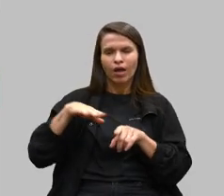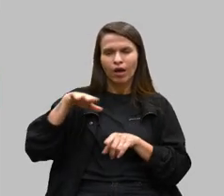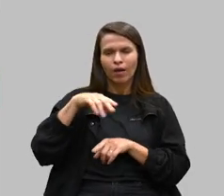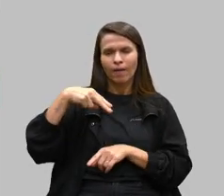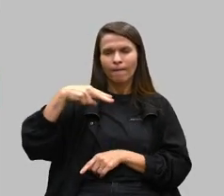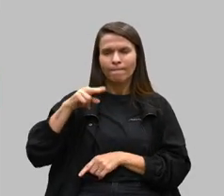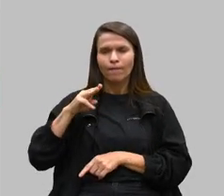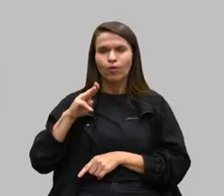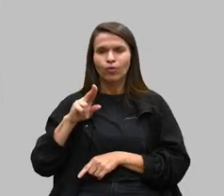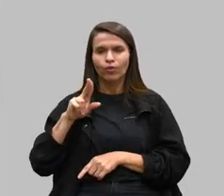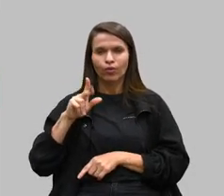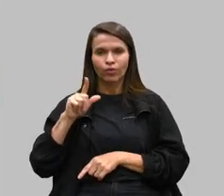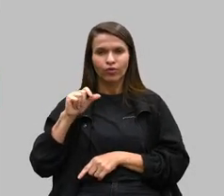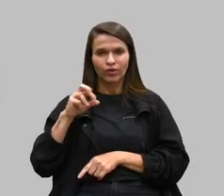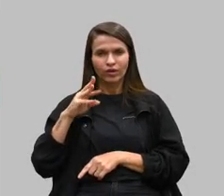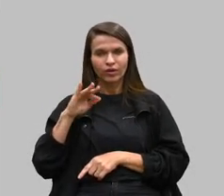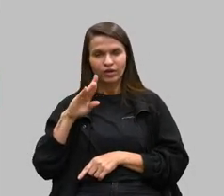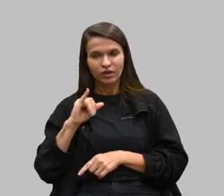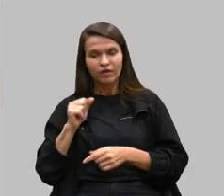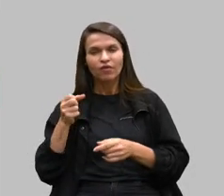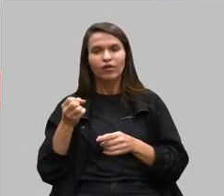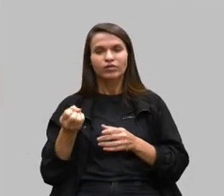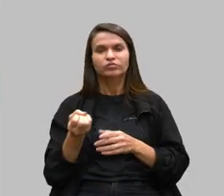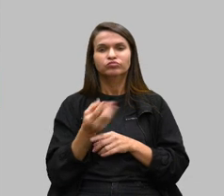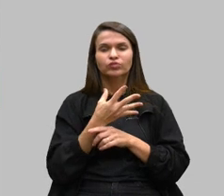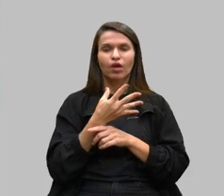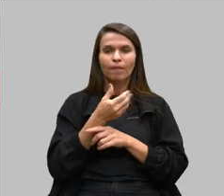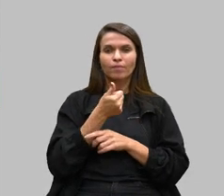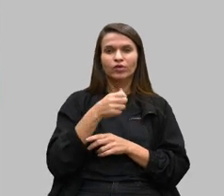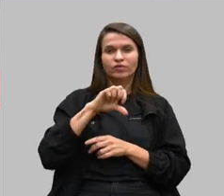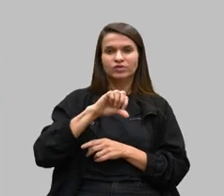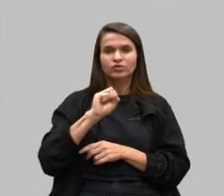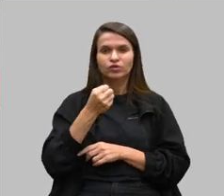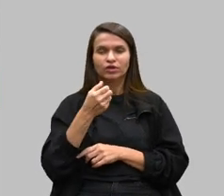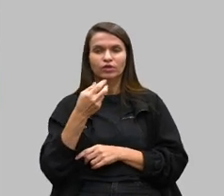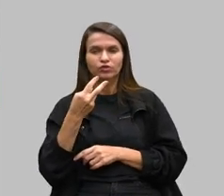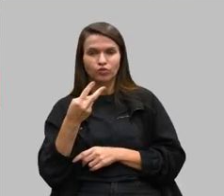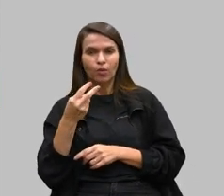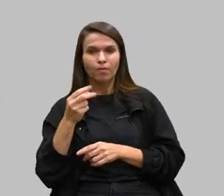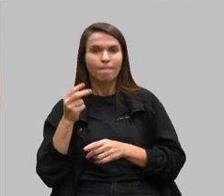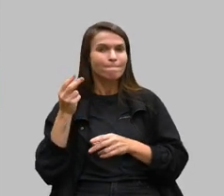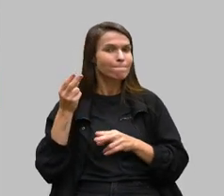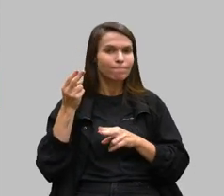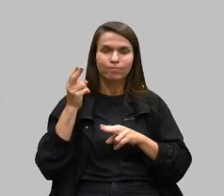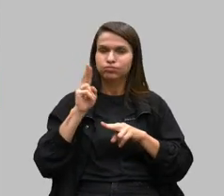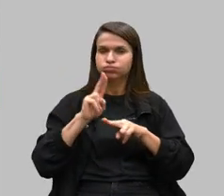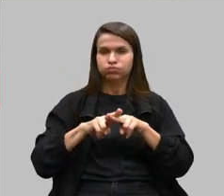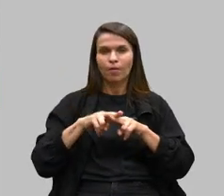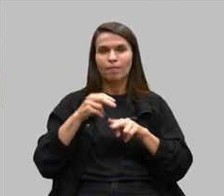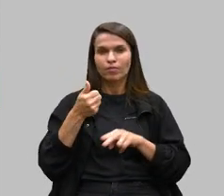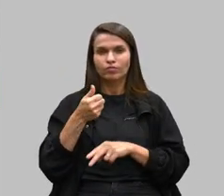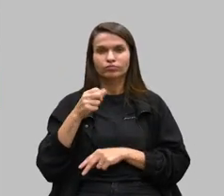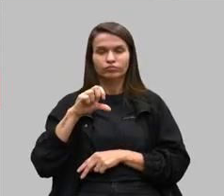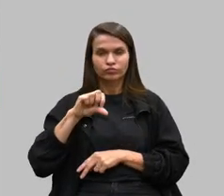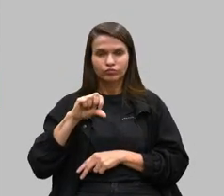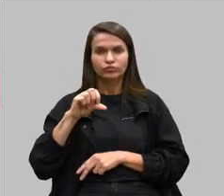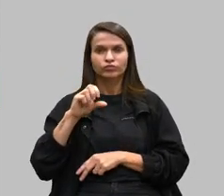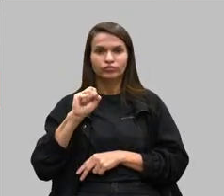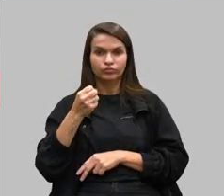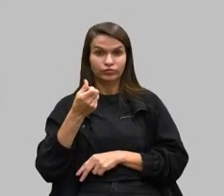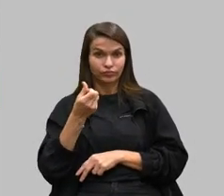em 1882 e está desativada desde 1966 nós passamos pelas